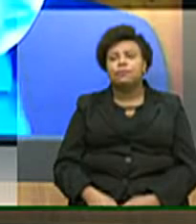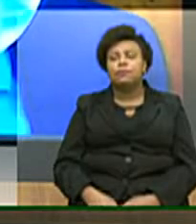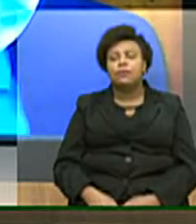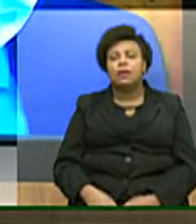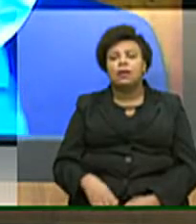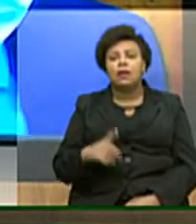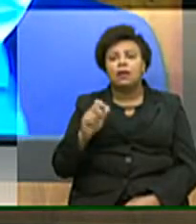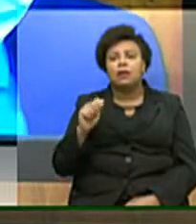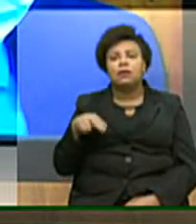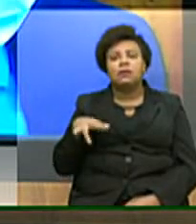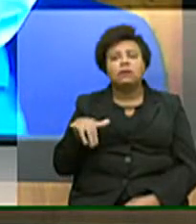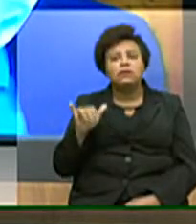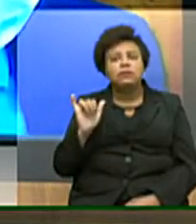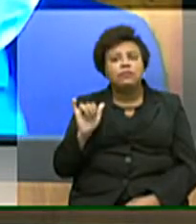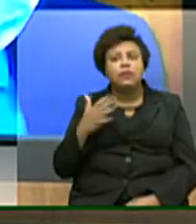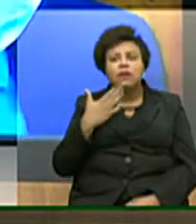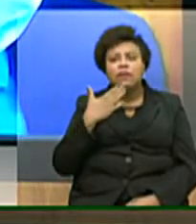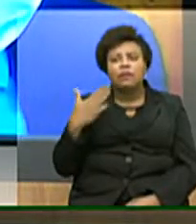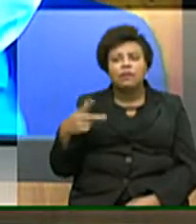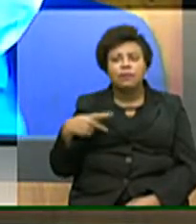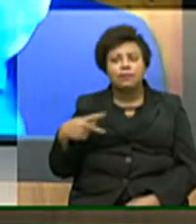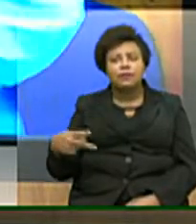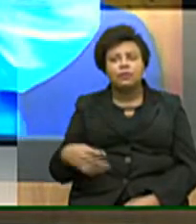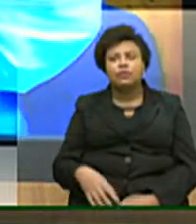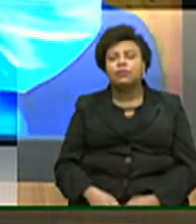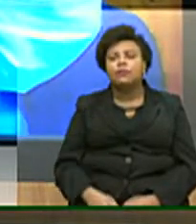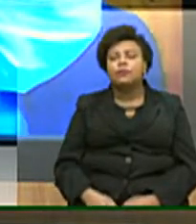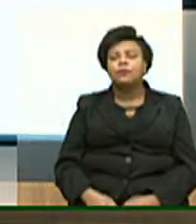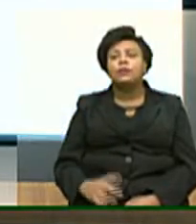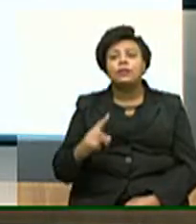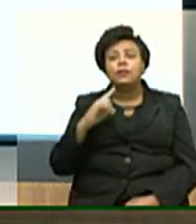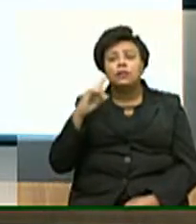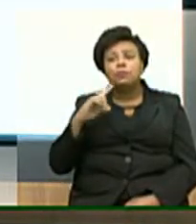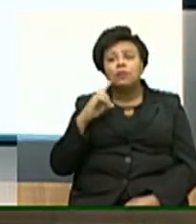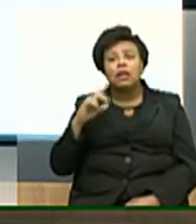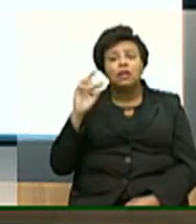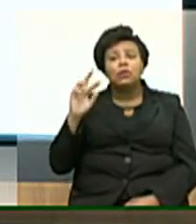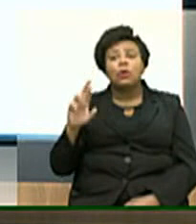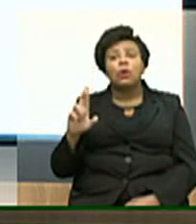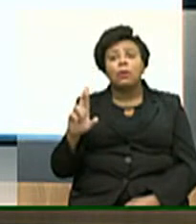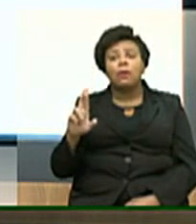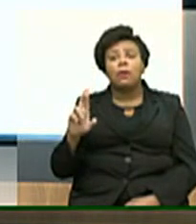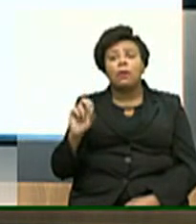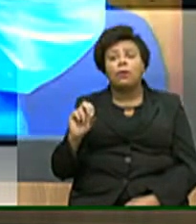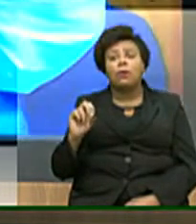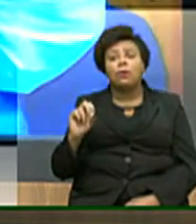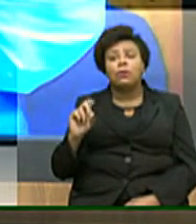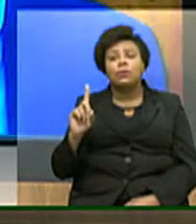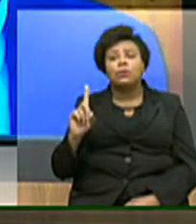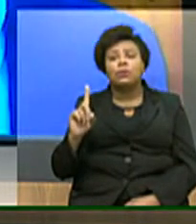Deputada Anne Ortiz. Favorável, presidente. Favorável. E deputado Rodrigo Maroni.